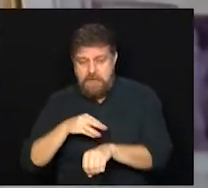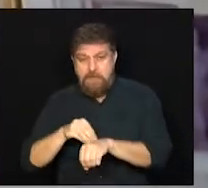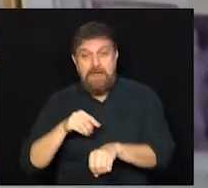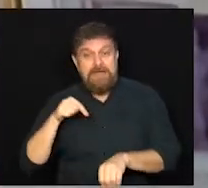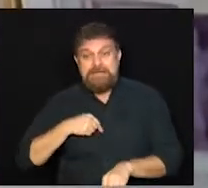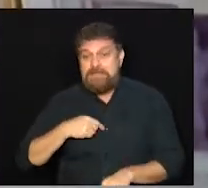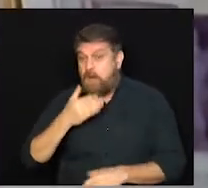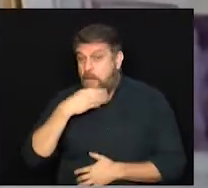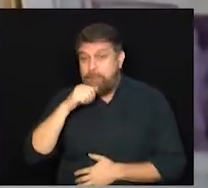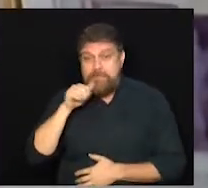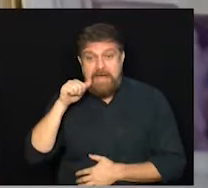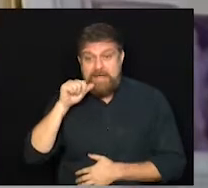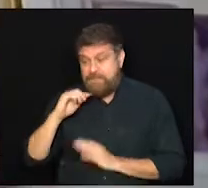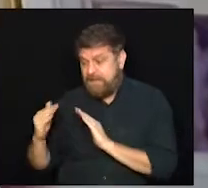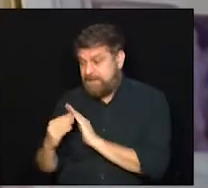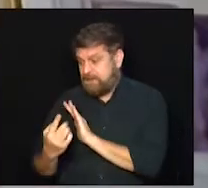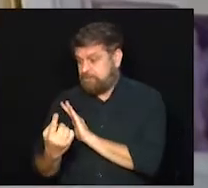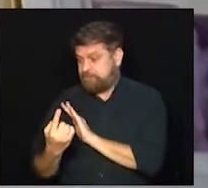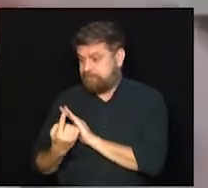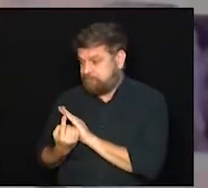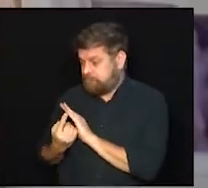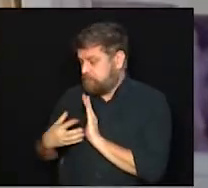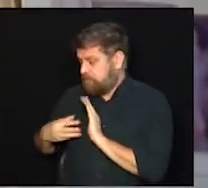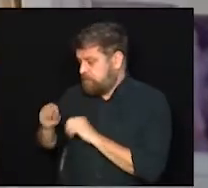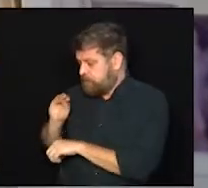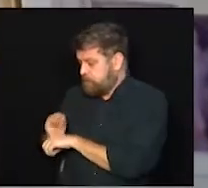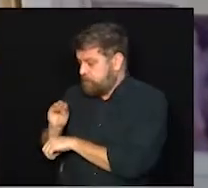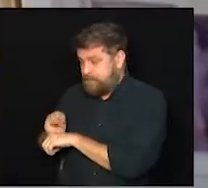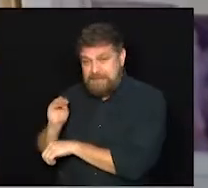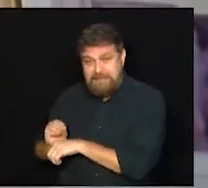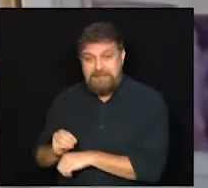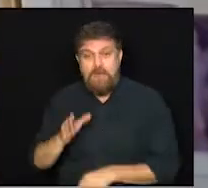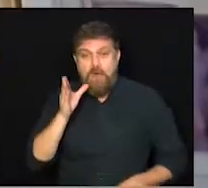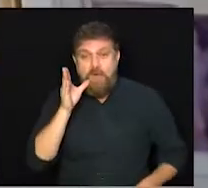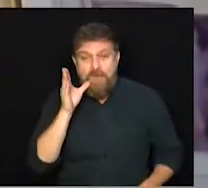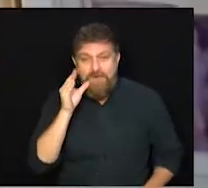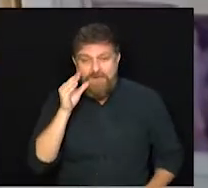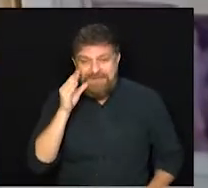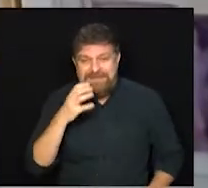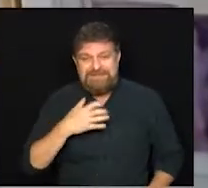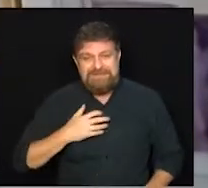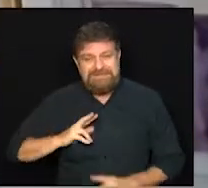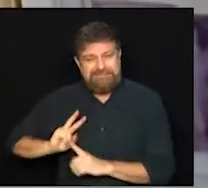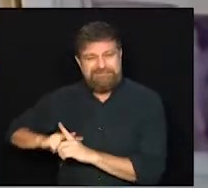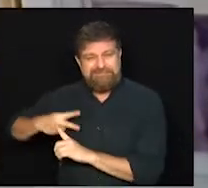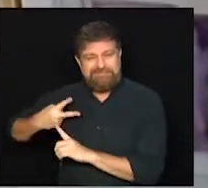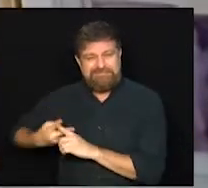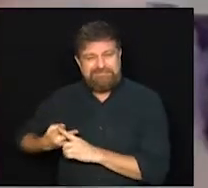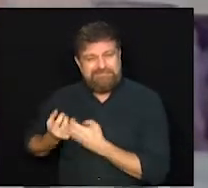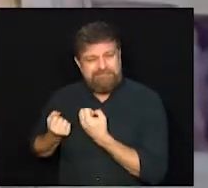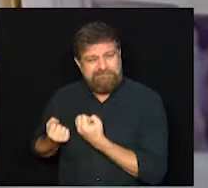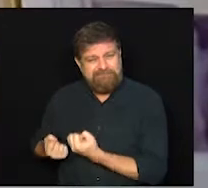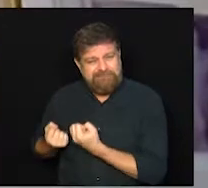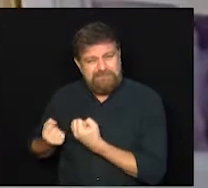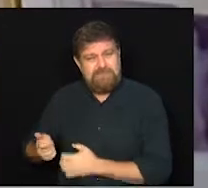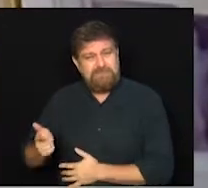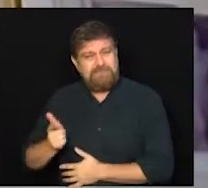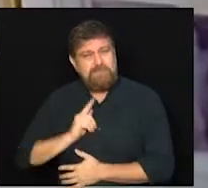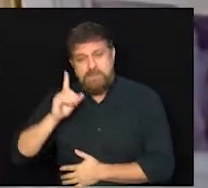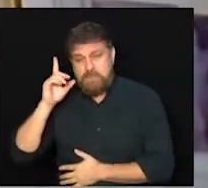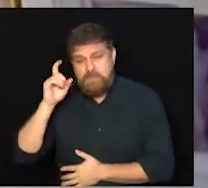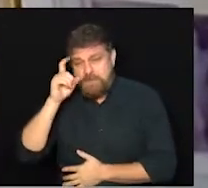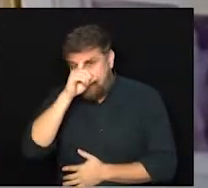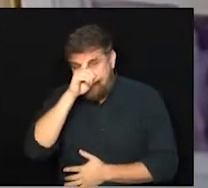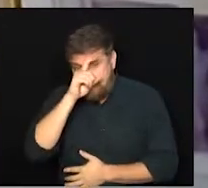casa. Então, eles estão sentindo esta sobrecarga e tem sido muito difícil para